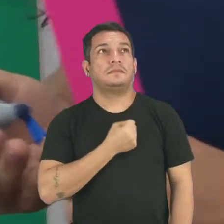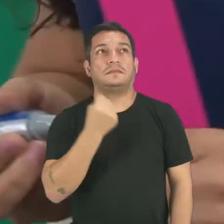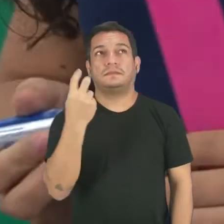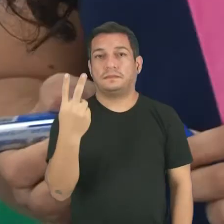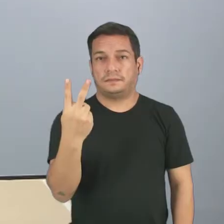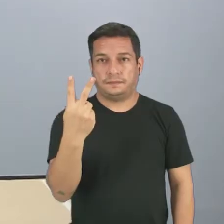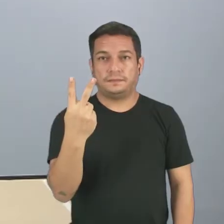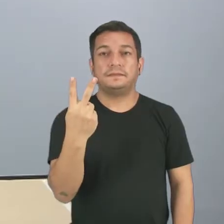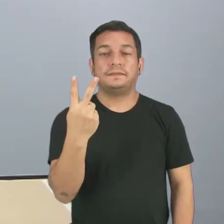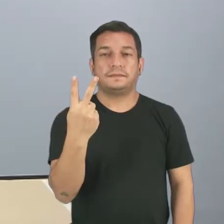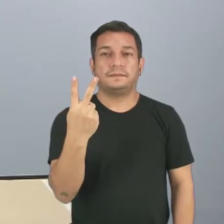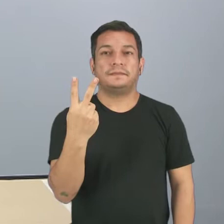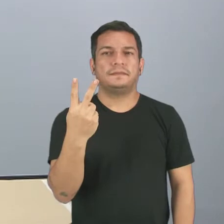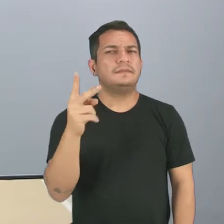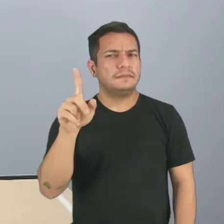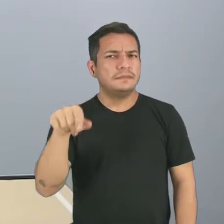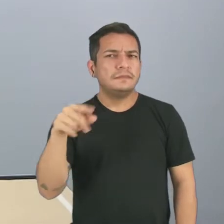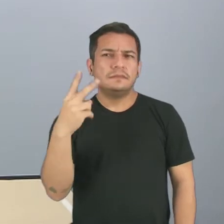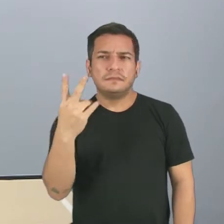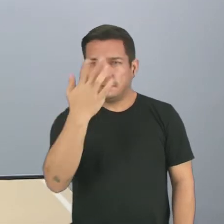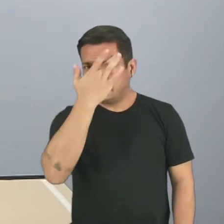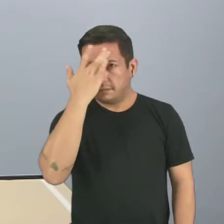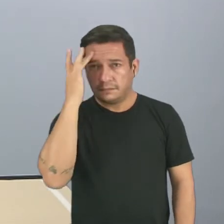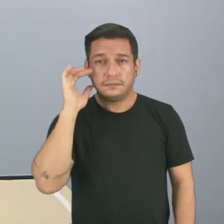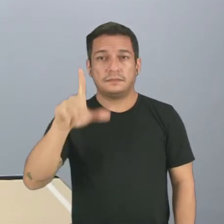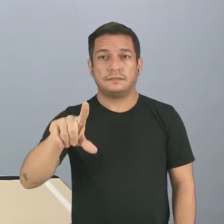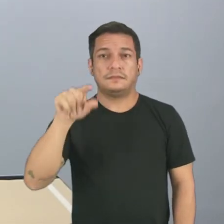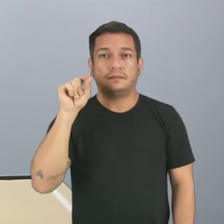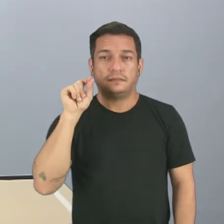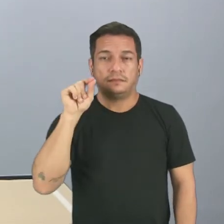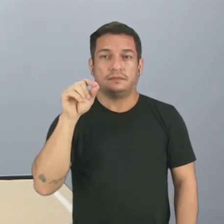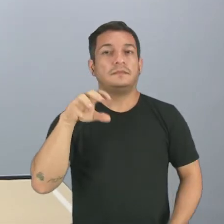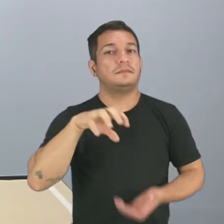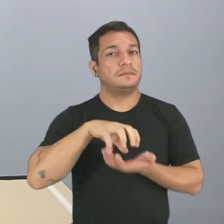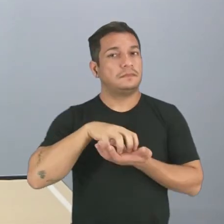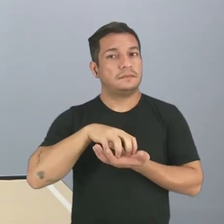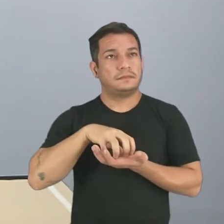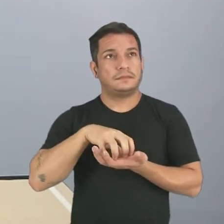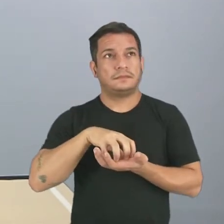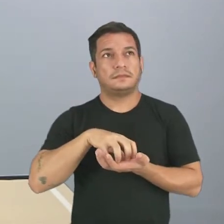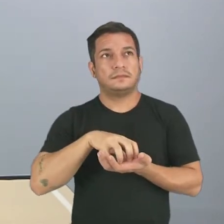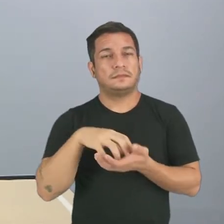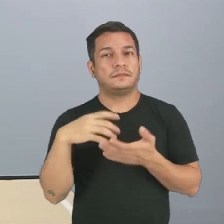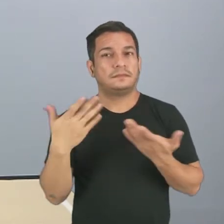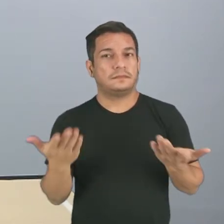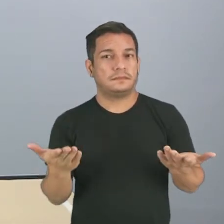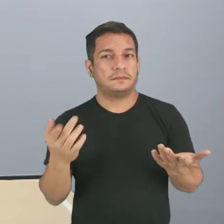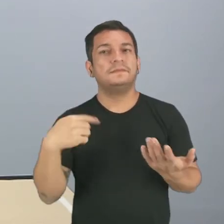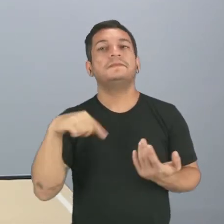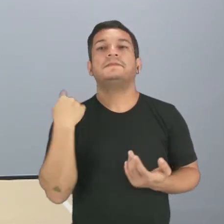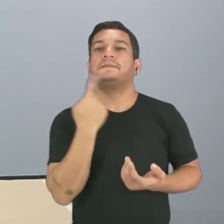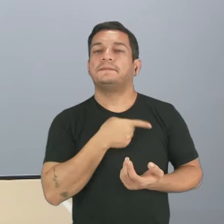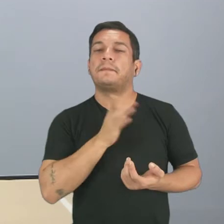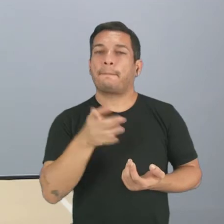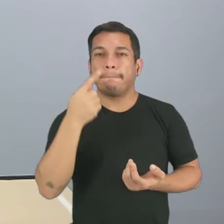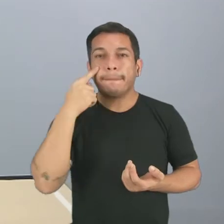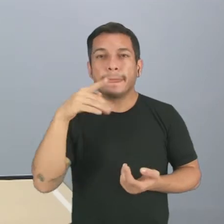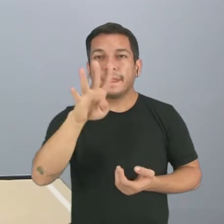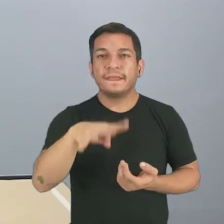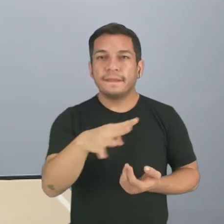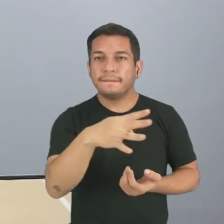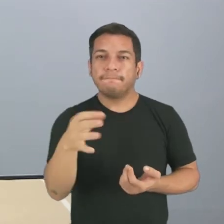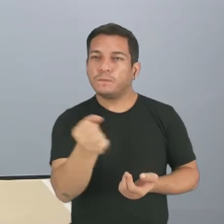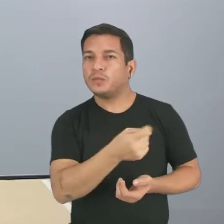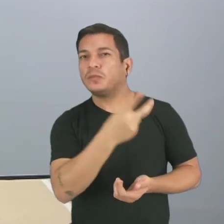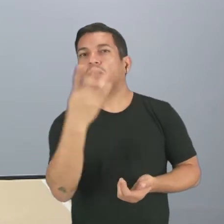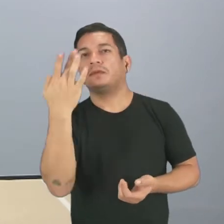2. Será que 2 pessoas escolheram o cupcake? Nós já vimos aqui na nossa tabela quantas